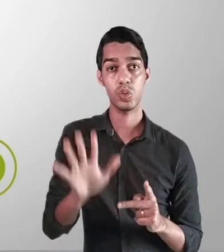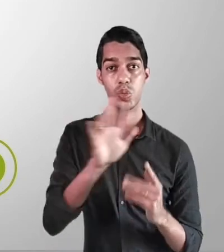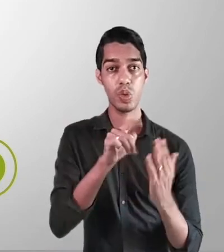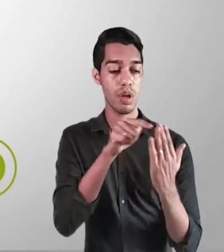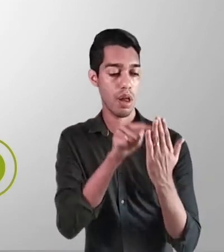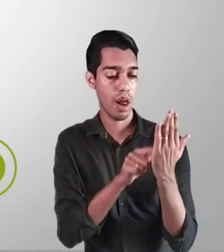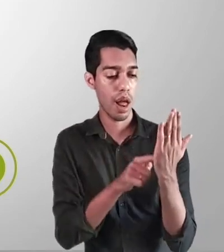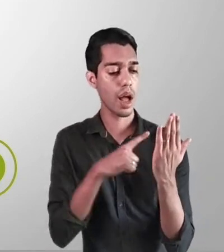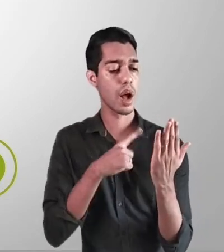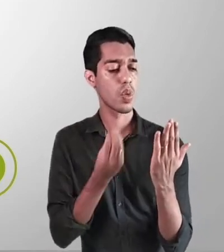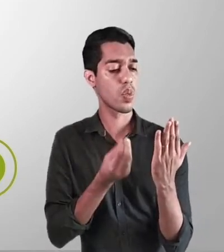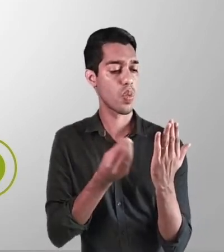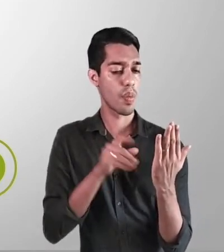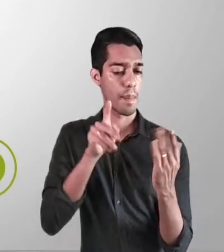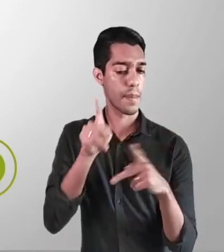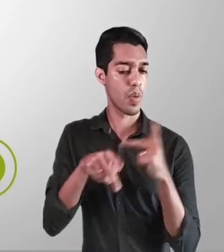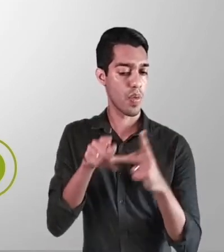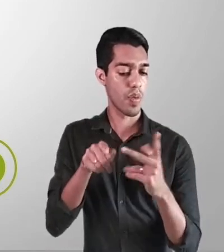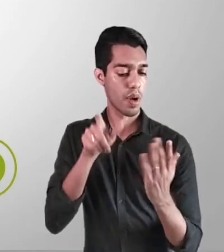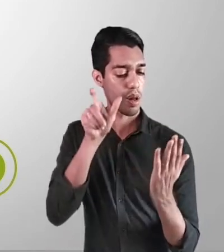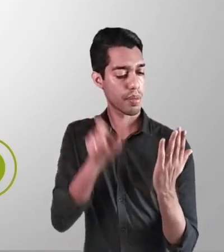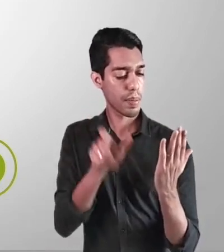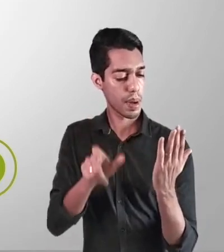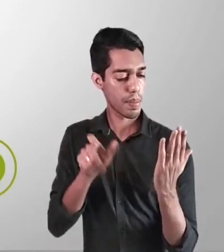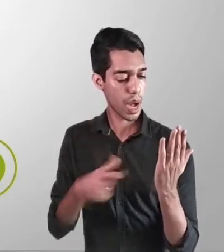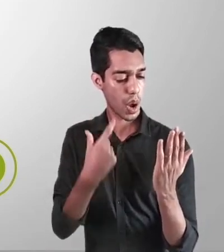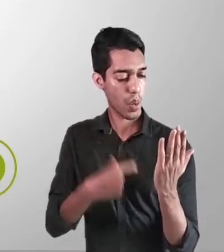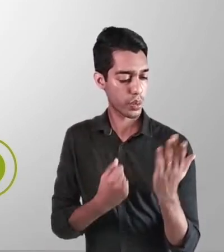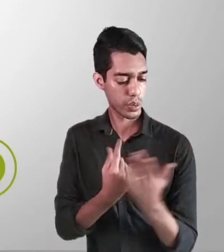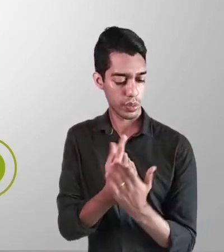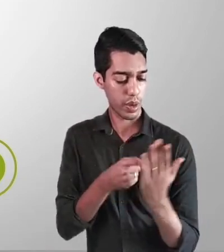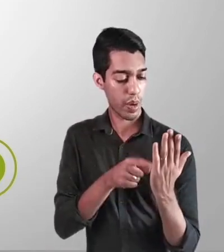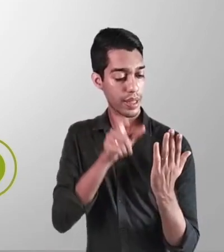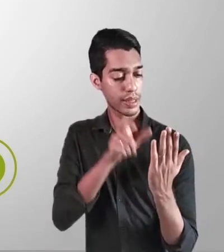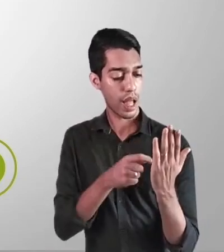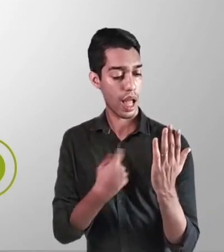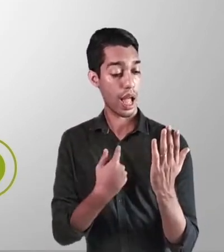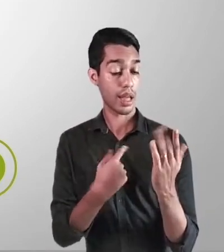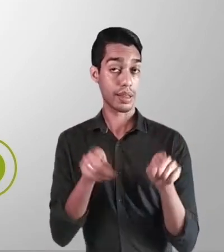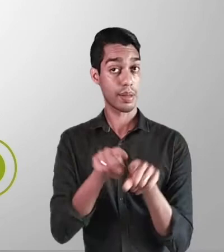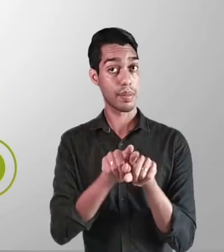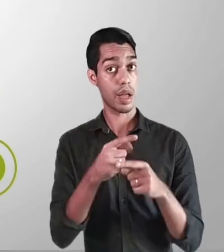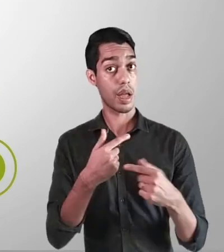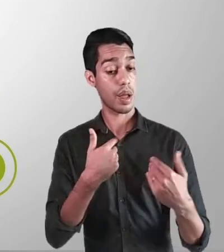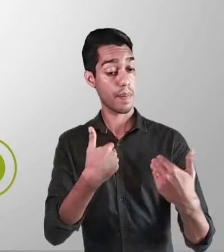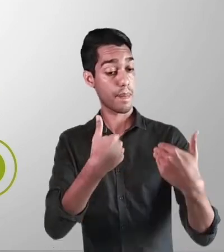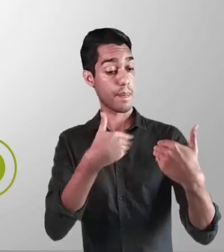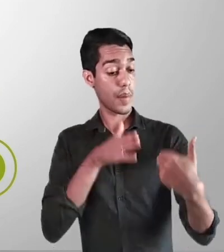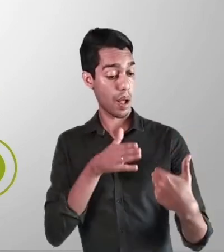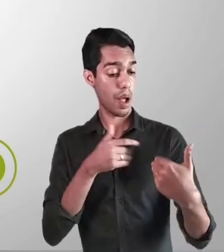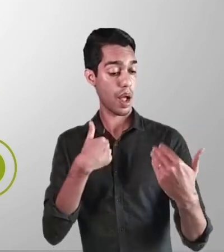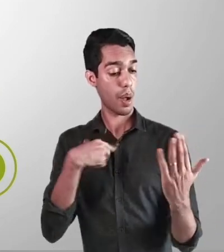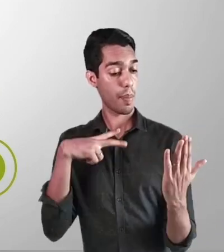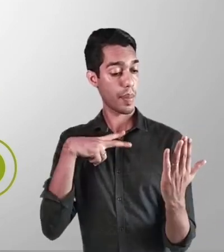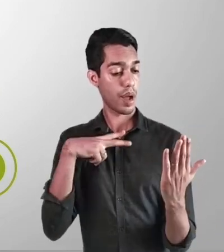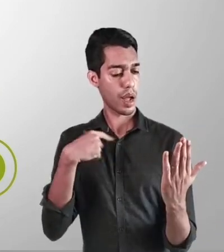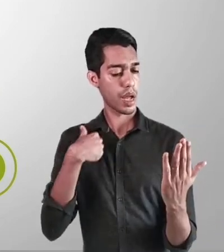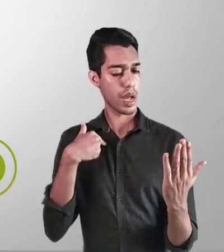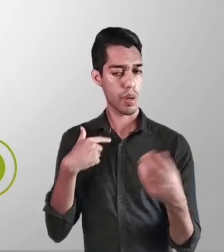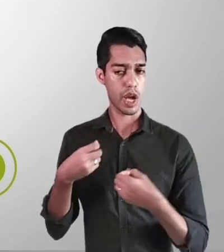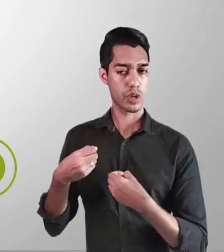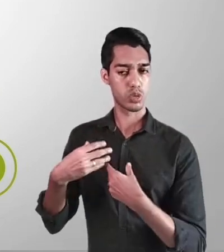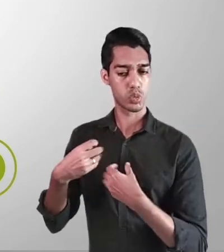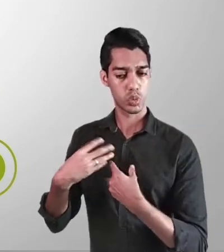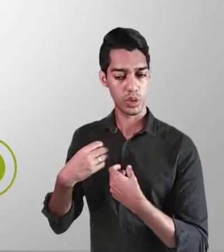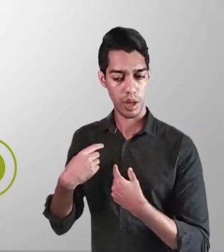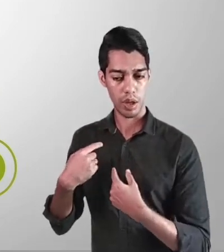trazer ou levar ao consumidor a possibilidade de ele obter um diagnóstico pessoal. Se eu, com a instrução que eu tenho, com a educação financeira